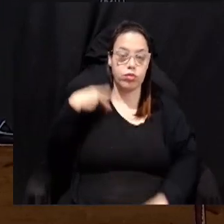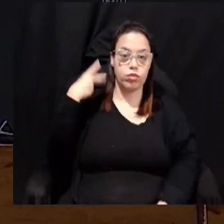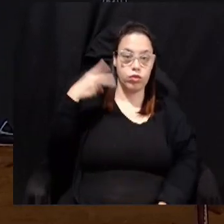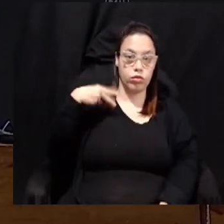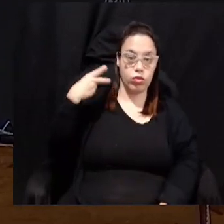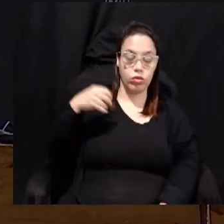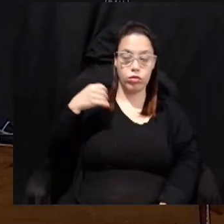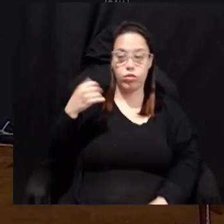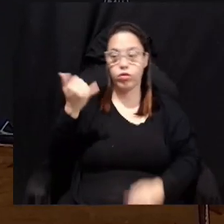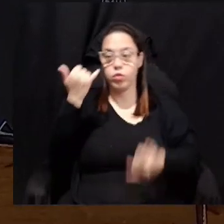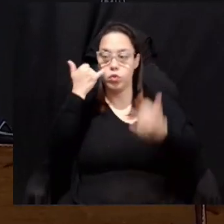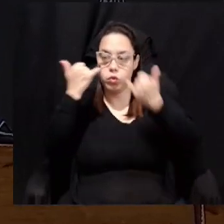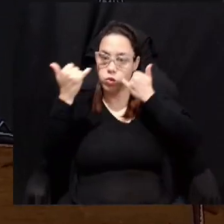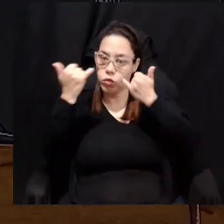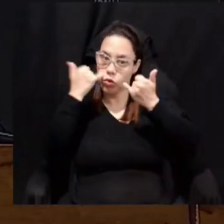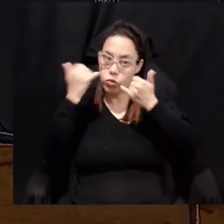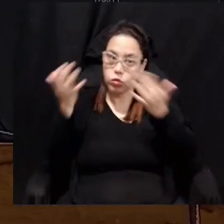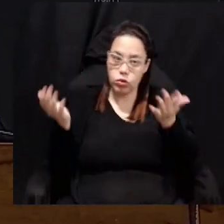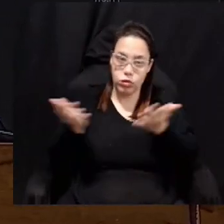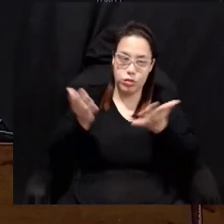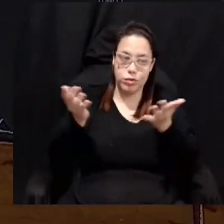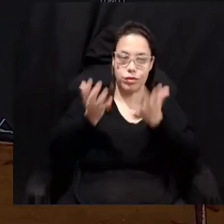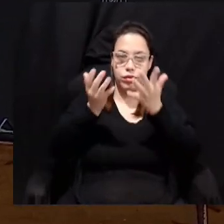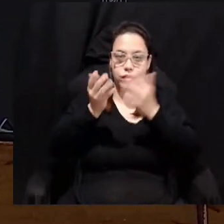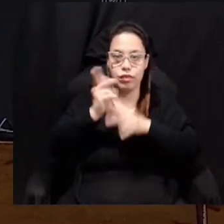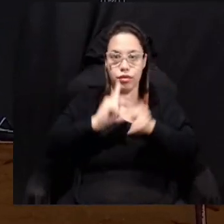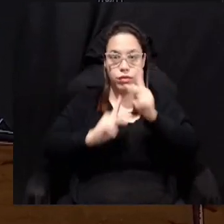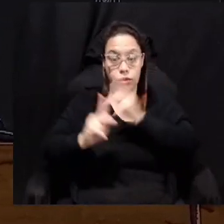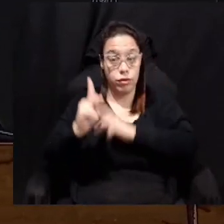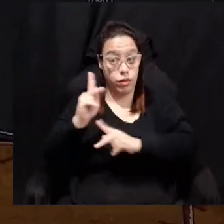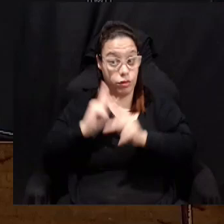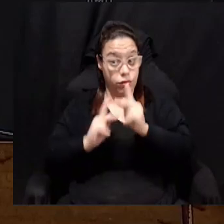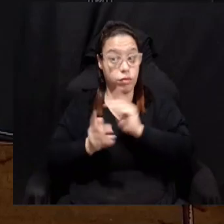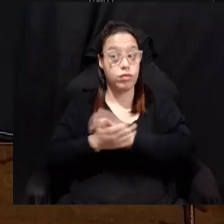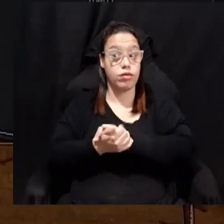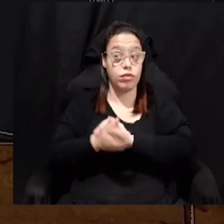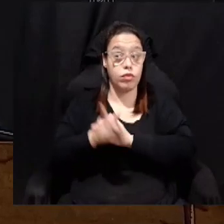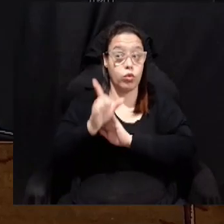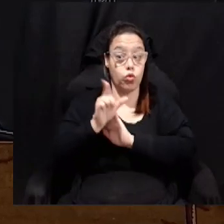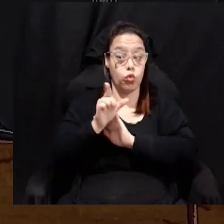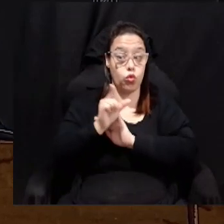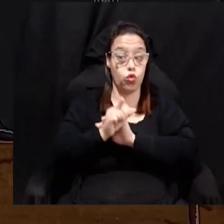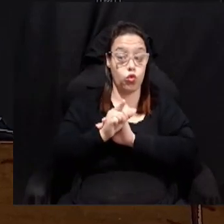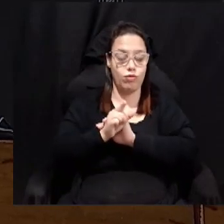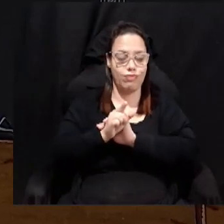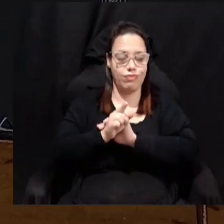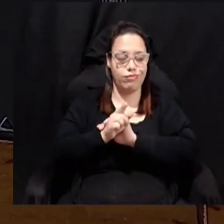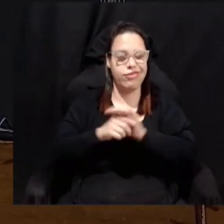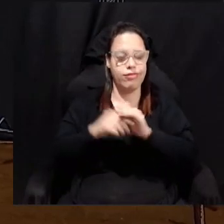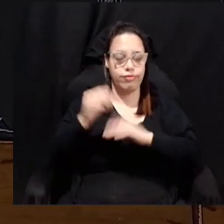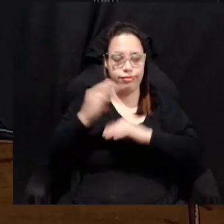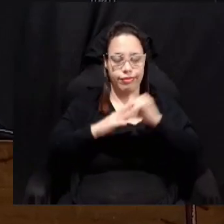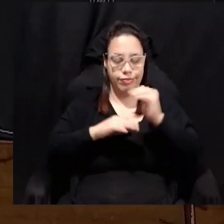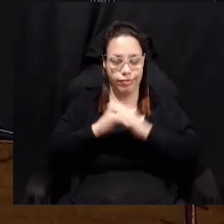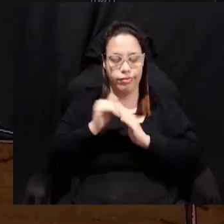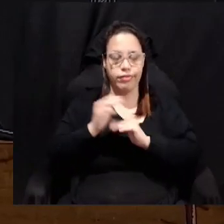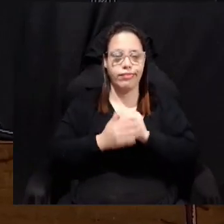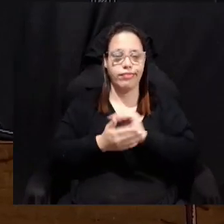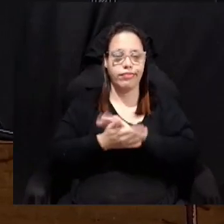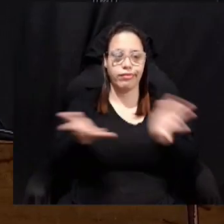informação motiva a participação da população, otimizando a eficiência desses serviços e promovendo